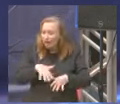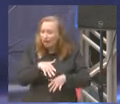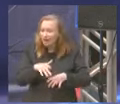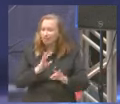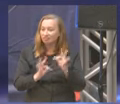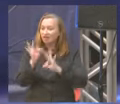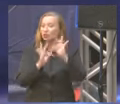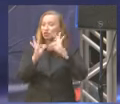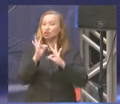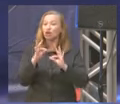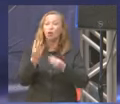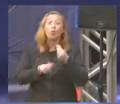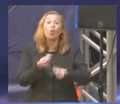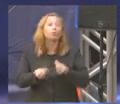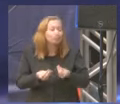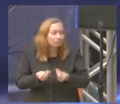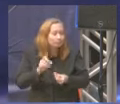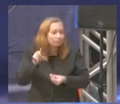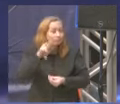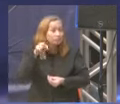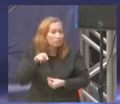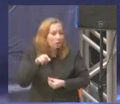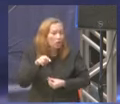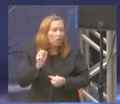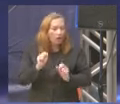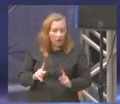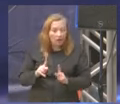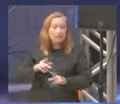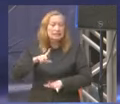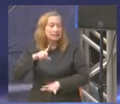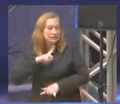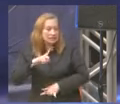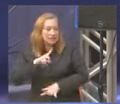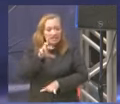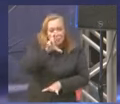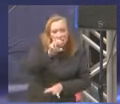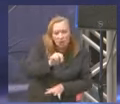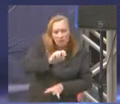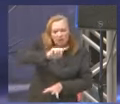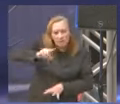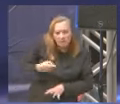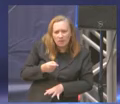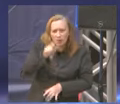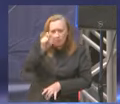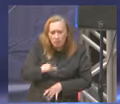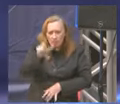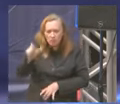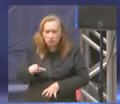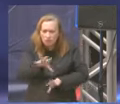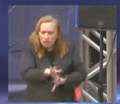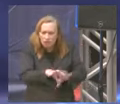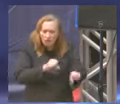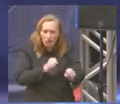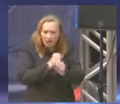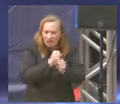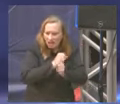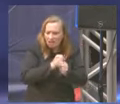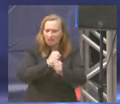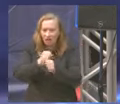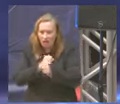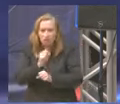tecnologia? Ok? Se você tem 50 mil pessoas que são formadas todo ano,